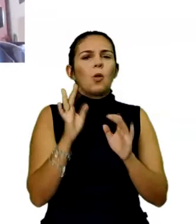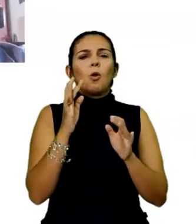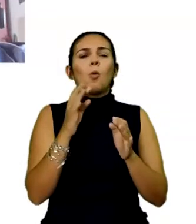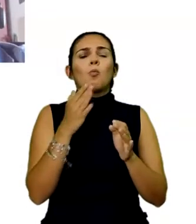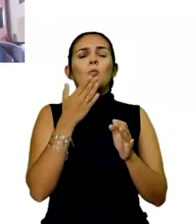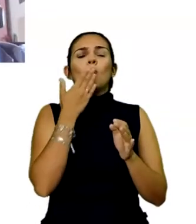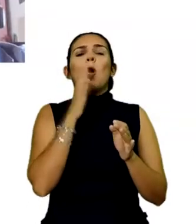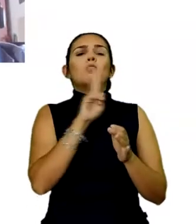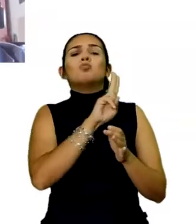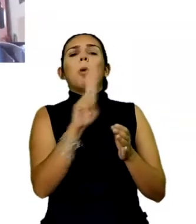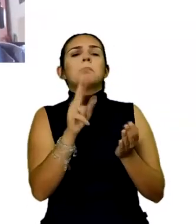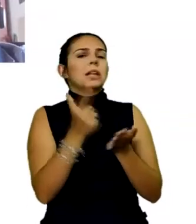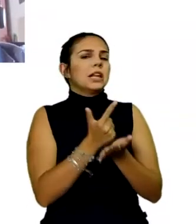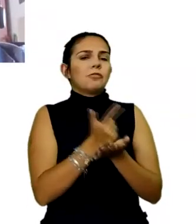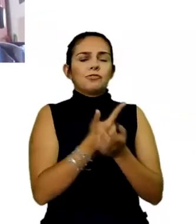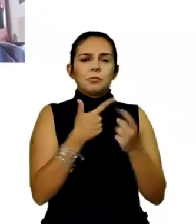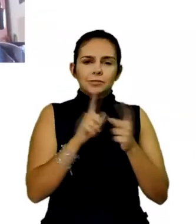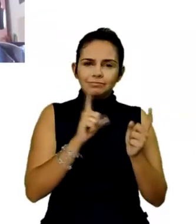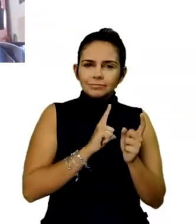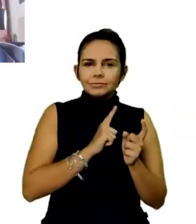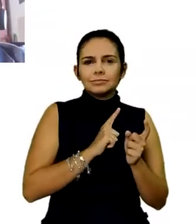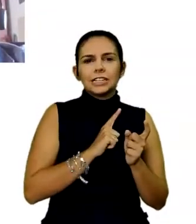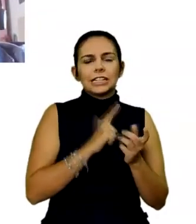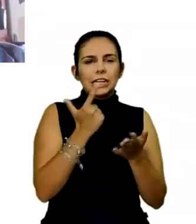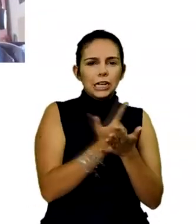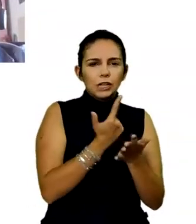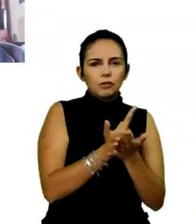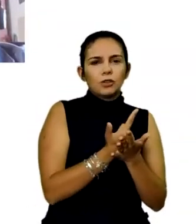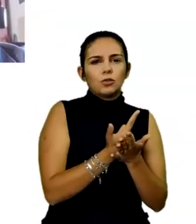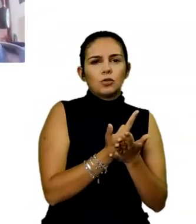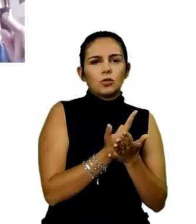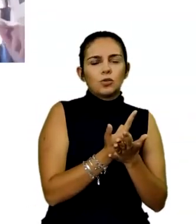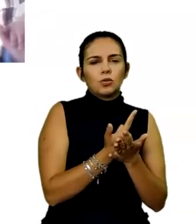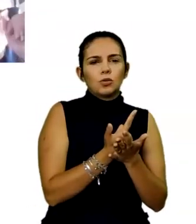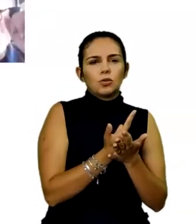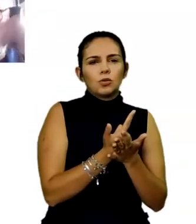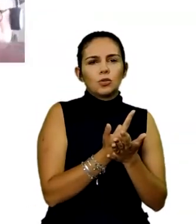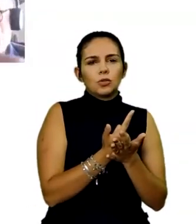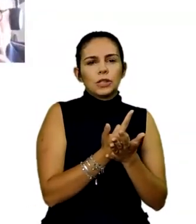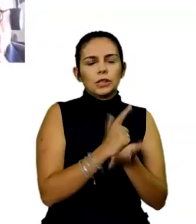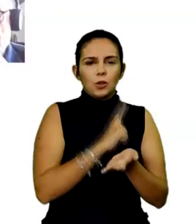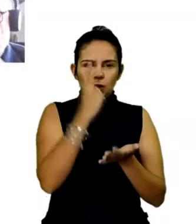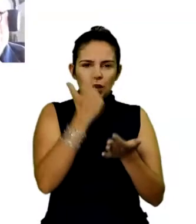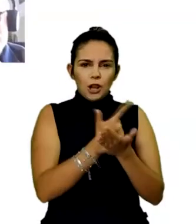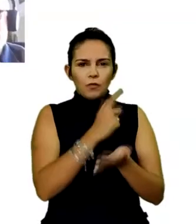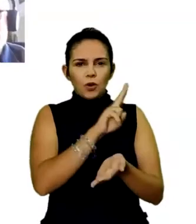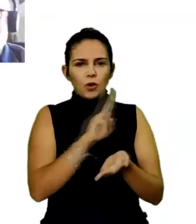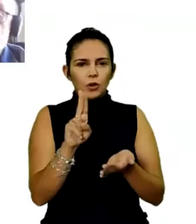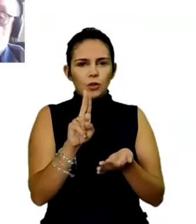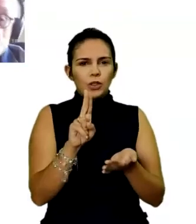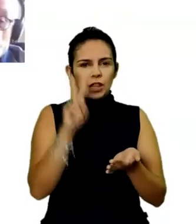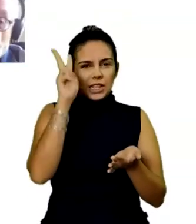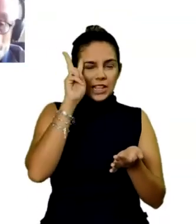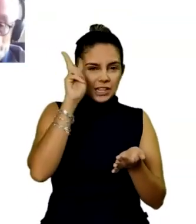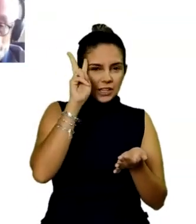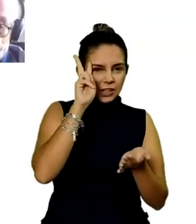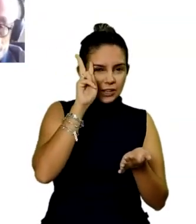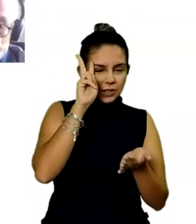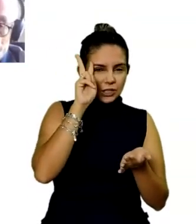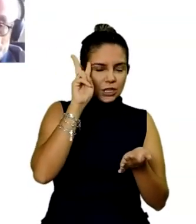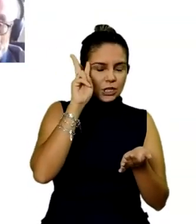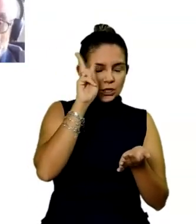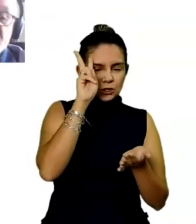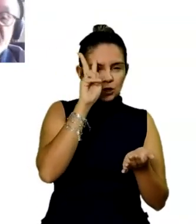o livro agora, mas eu sei que tem livro que eu usei. Tem um livro que chama A História de Juiz de